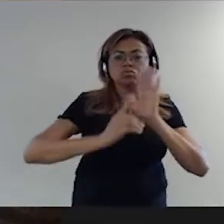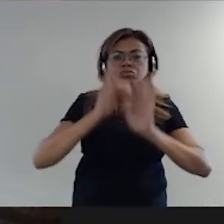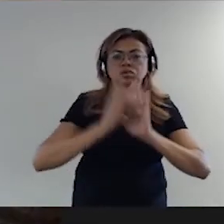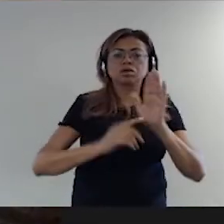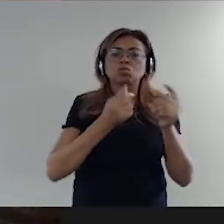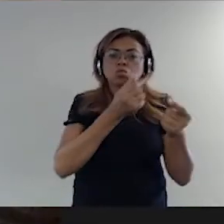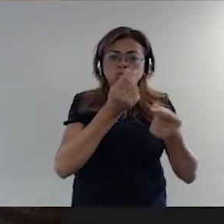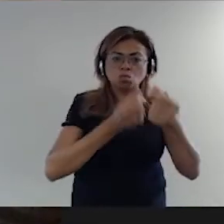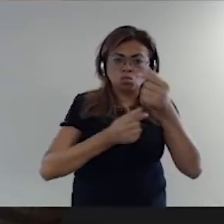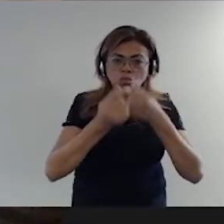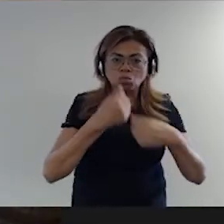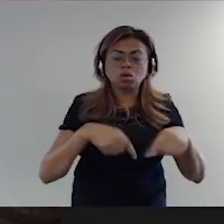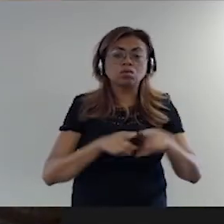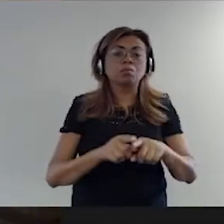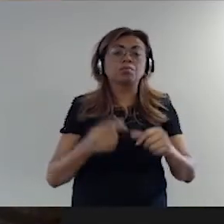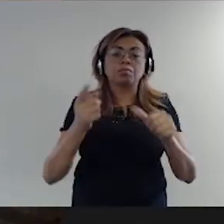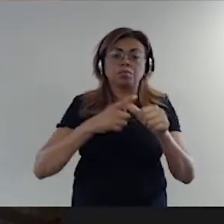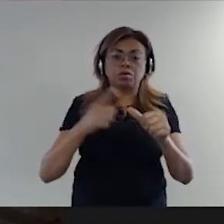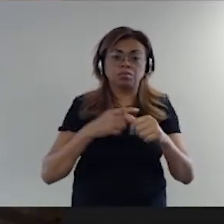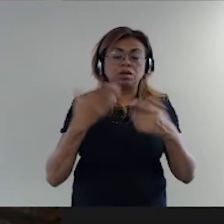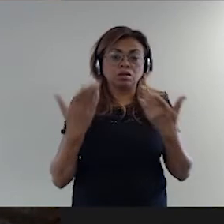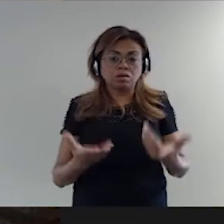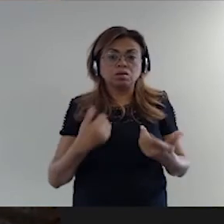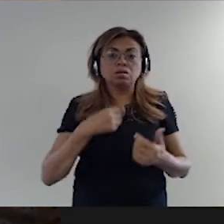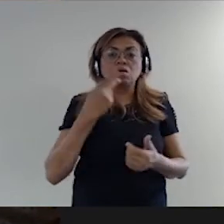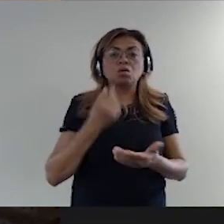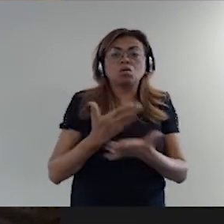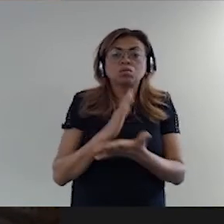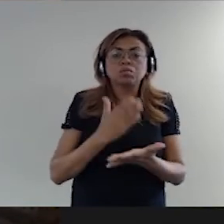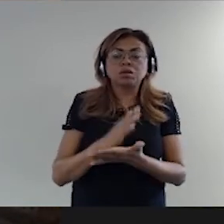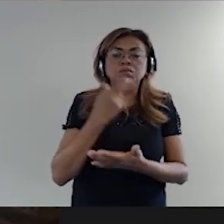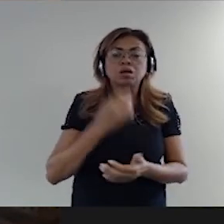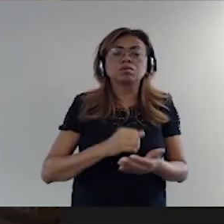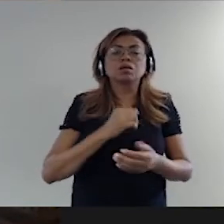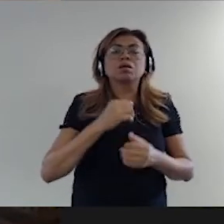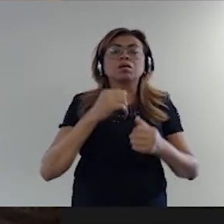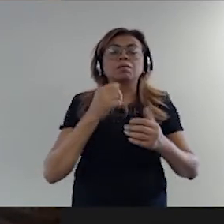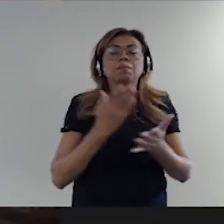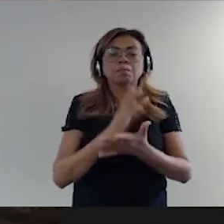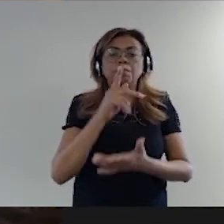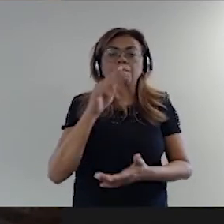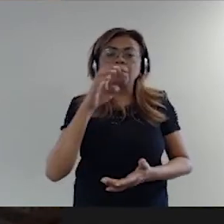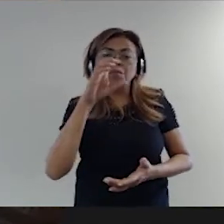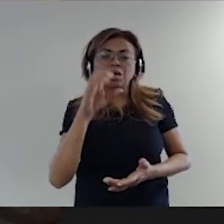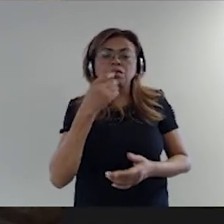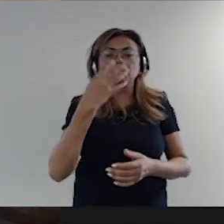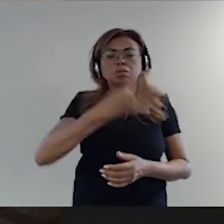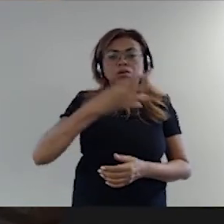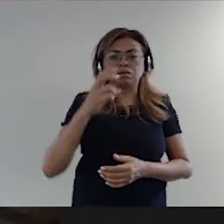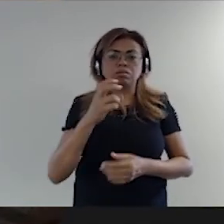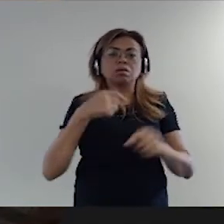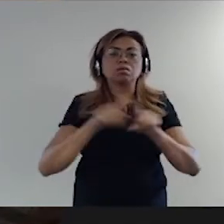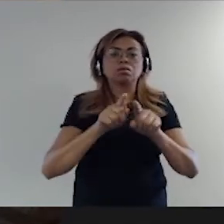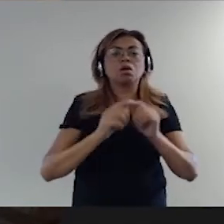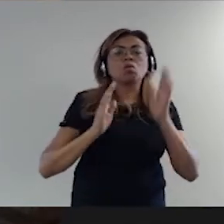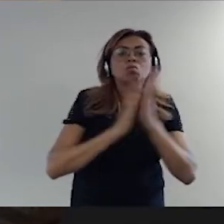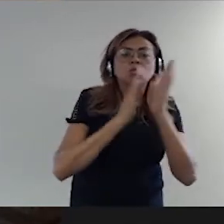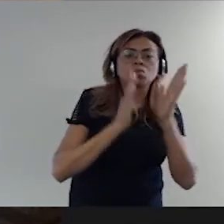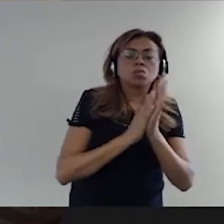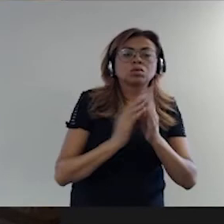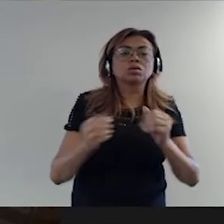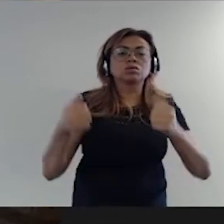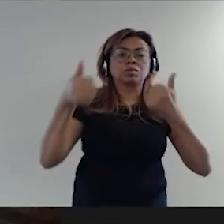motivos. Primeiro, porque, na minha opinião, em sendo aprovada a PEC 45, que é a proposta de emenda constitucional